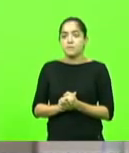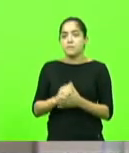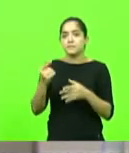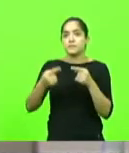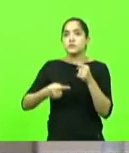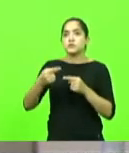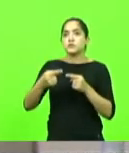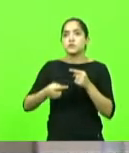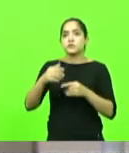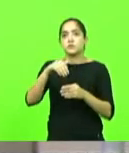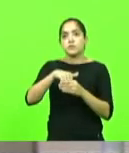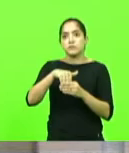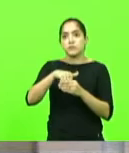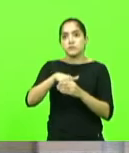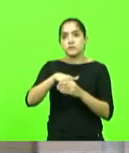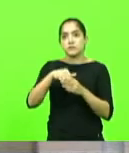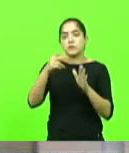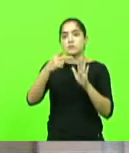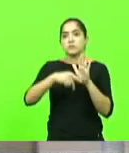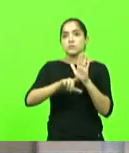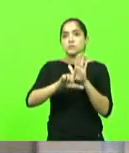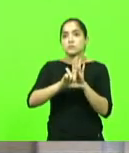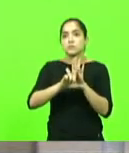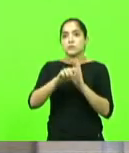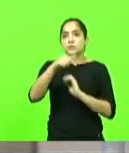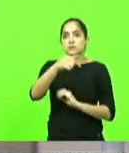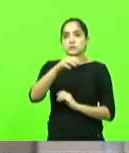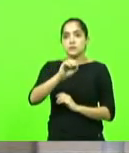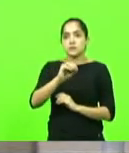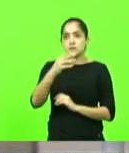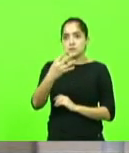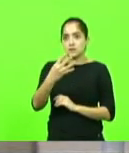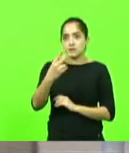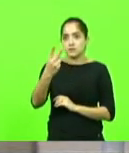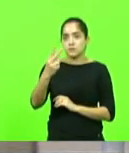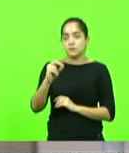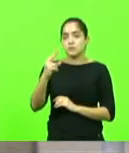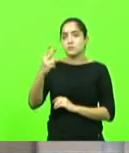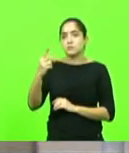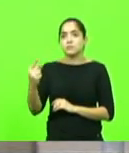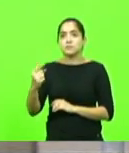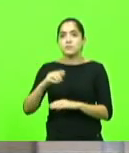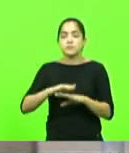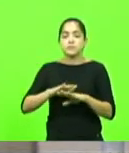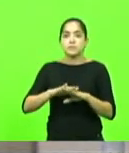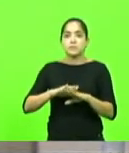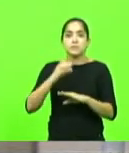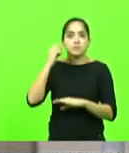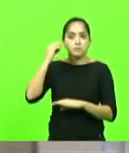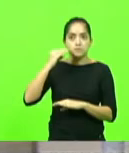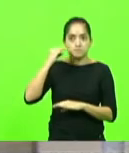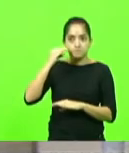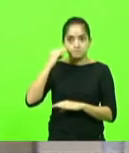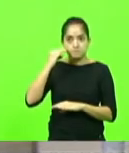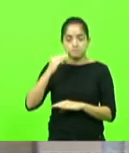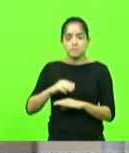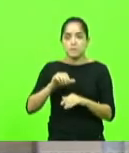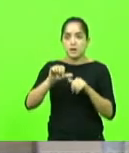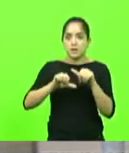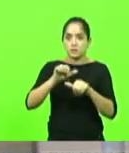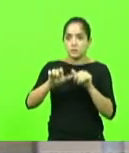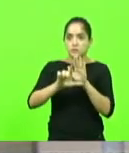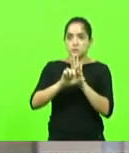e votação em turno único do projeto de lei 70.4/2021, autor, deputado Márcio Machado, altera a